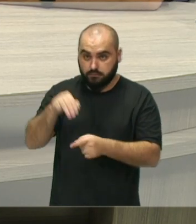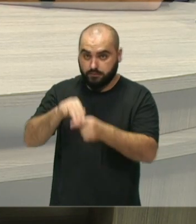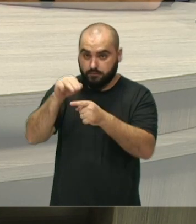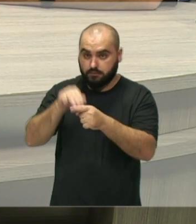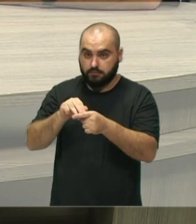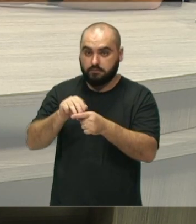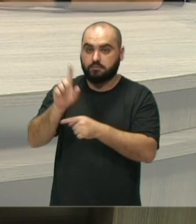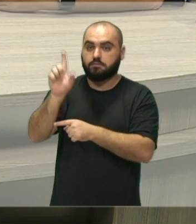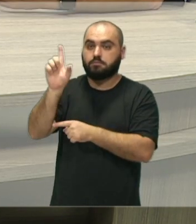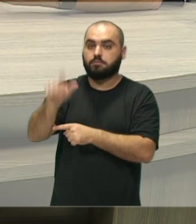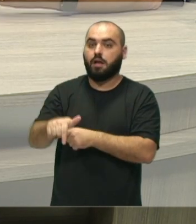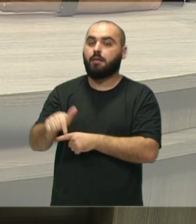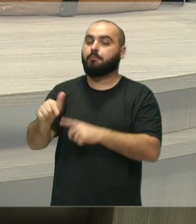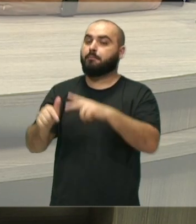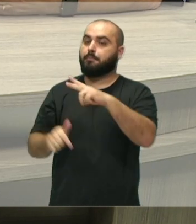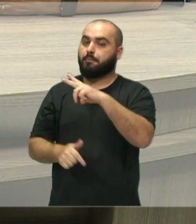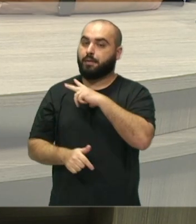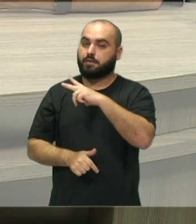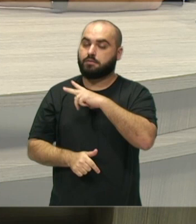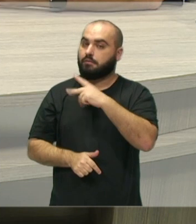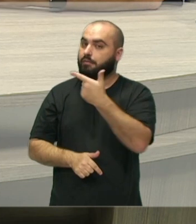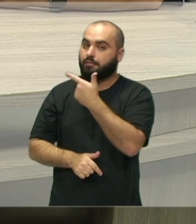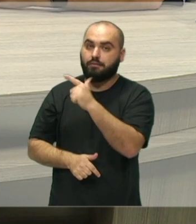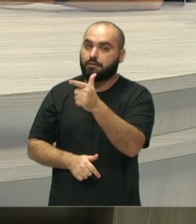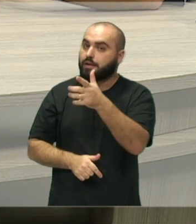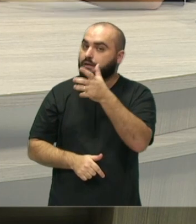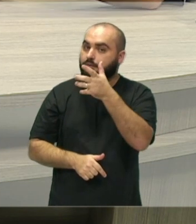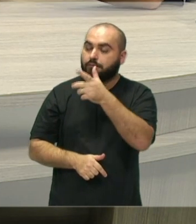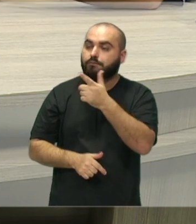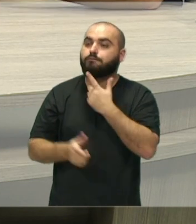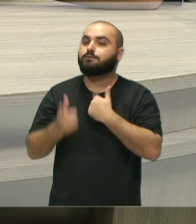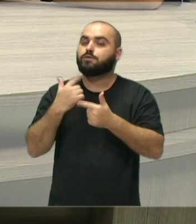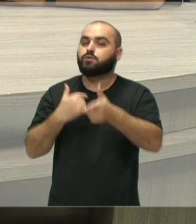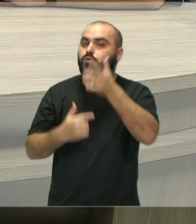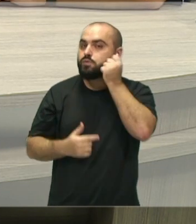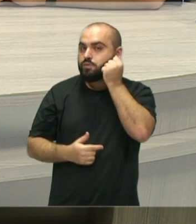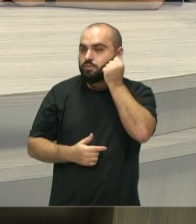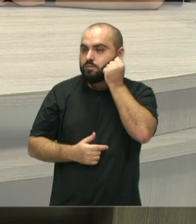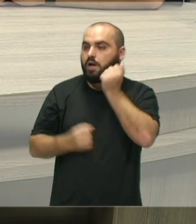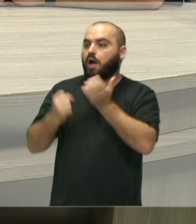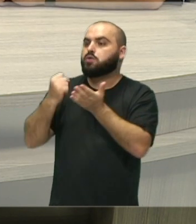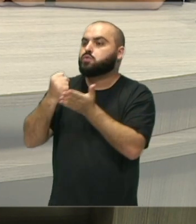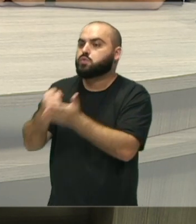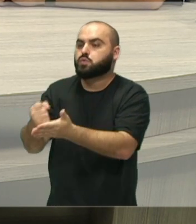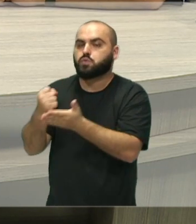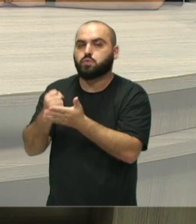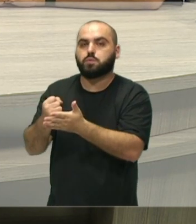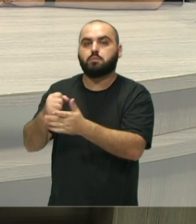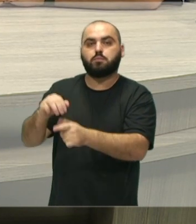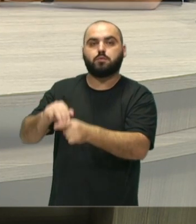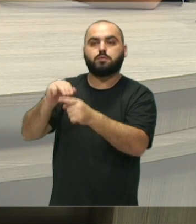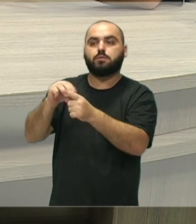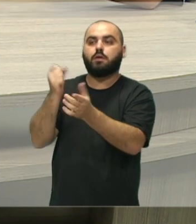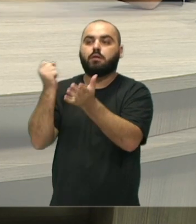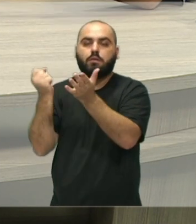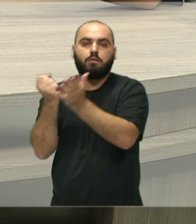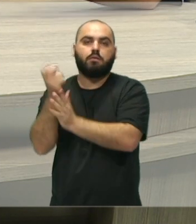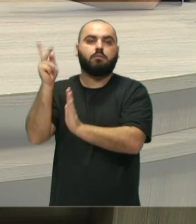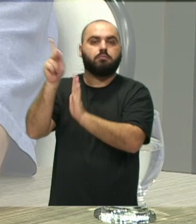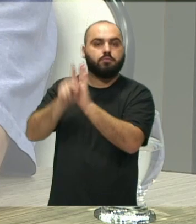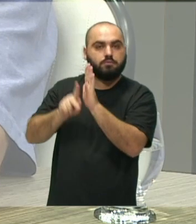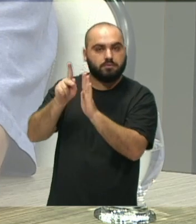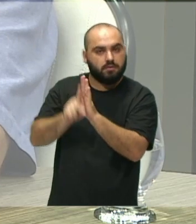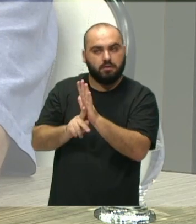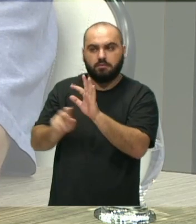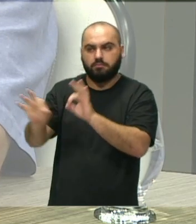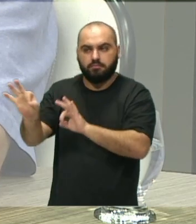uma entidade privada sem fins lucrativos. Então, ela pode auxiliar os municípios na elaboração de projetos, no